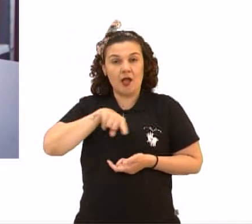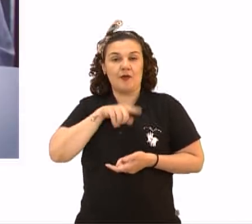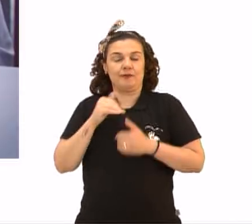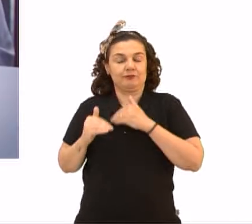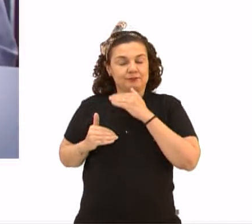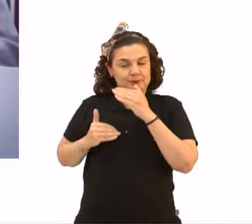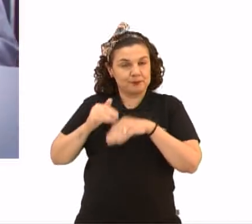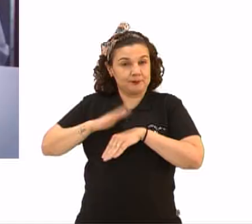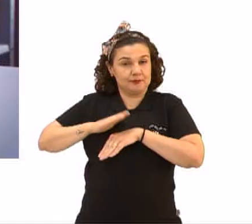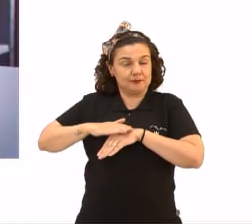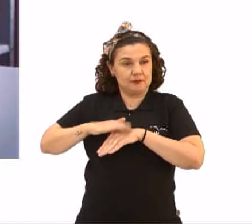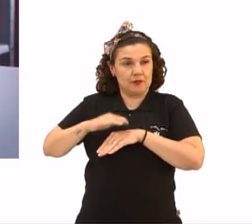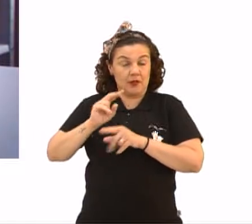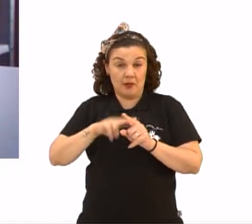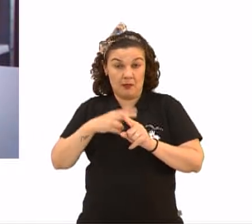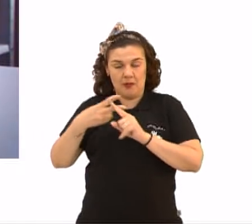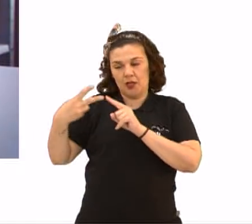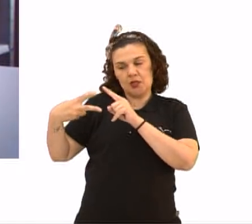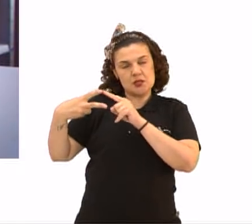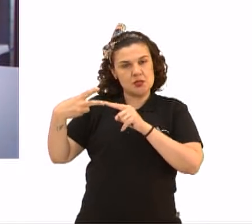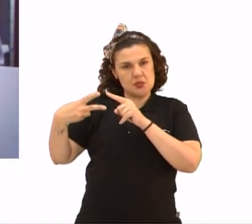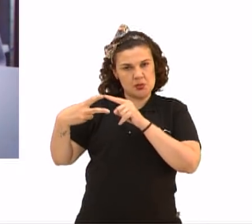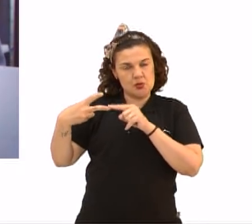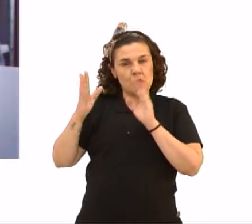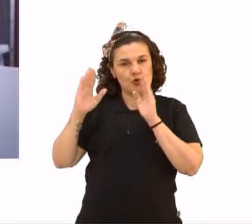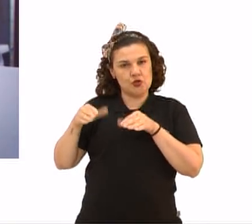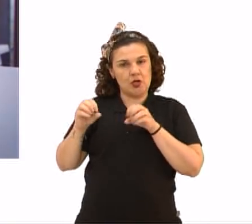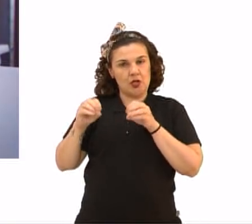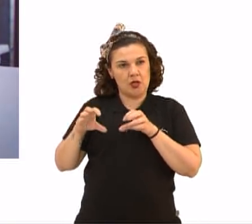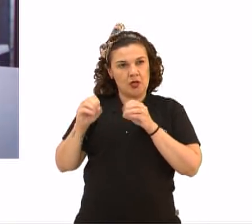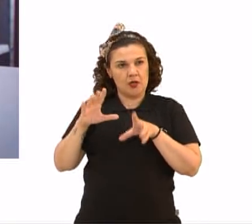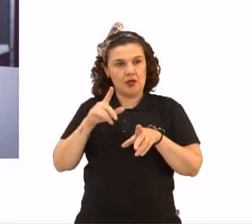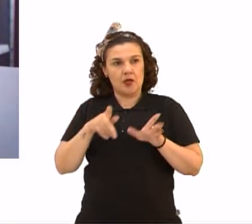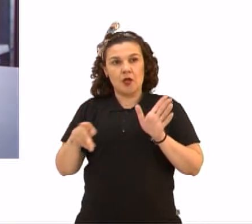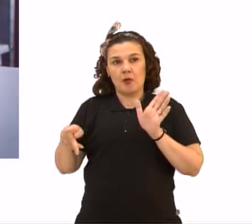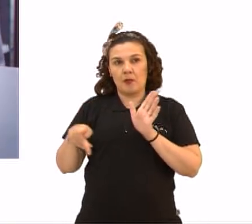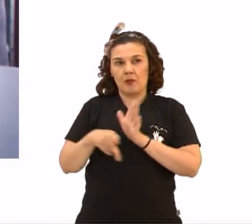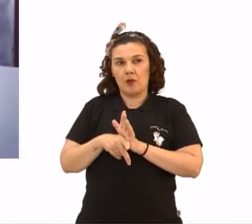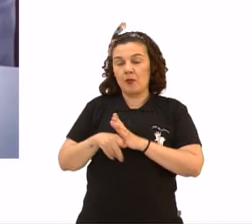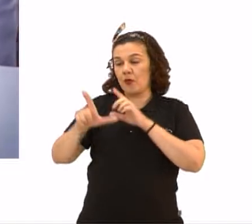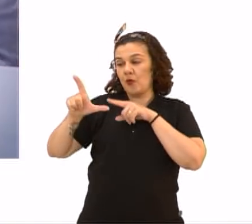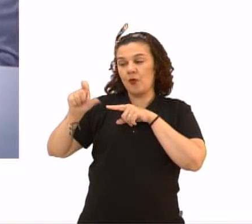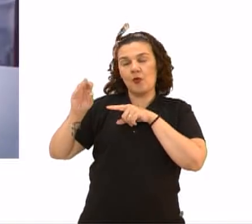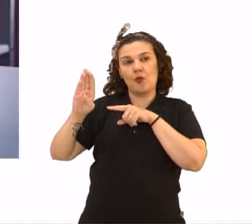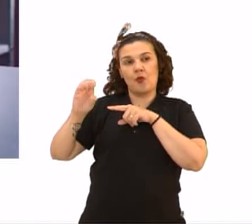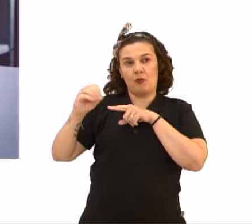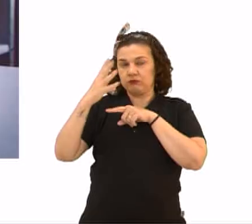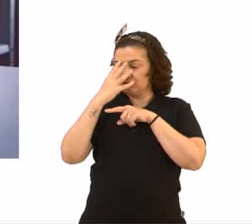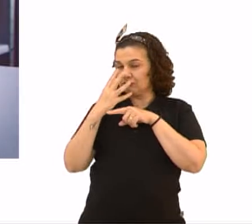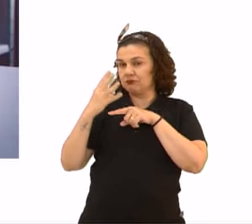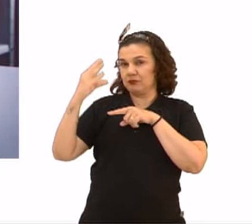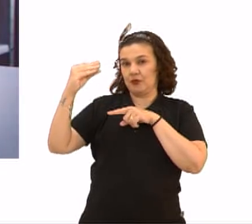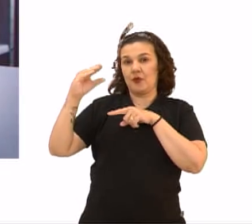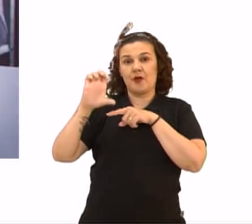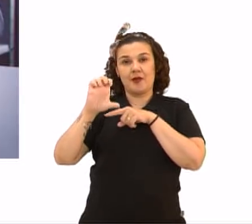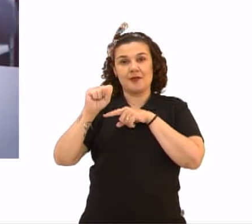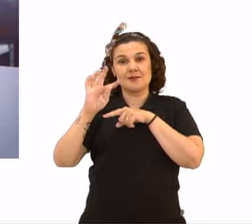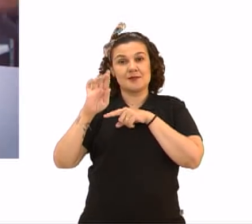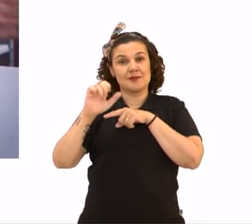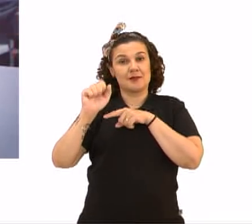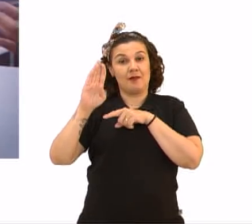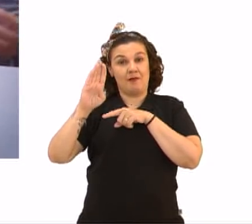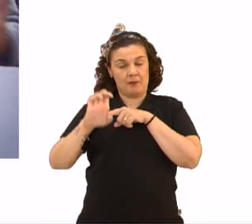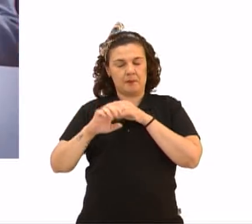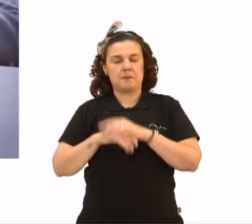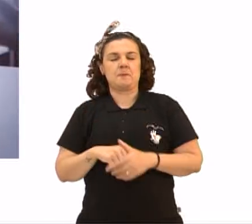mesmo, assim. E daí tem mais dois que eu trabalho, assim, também. Tem um que é o Lobo da Estrada, que é esse aqui. Né? Esse aqui já é uma revista mais antiga também.